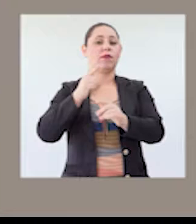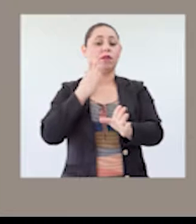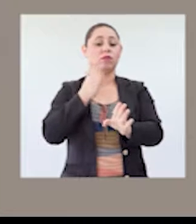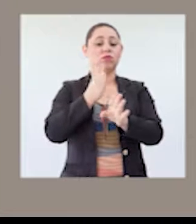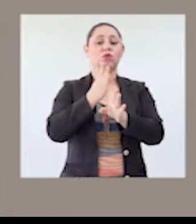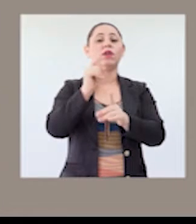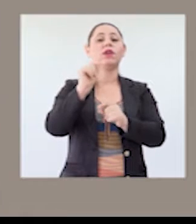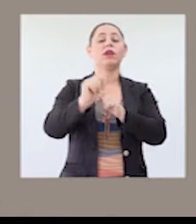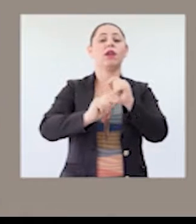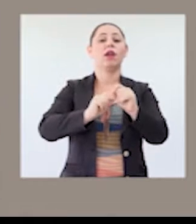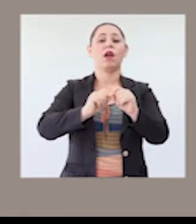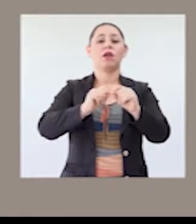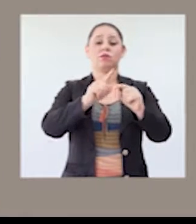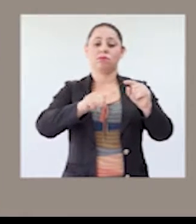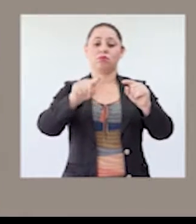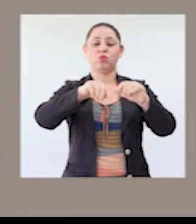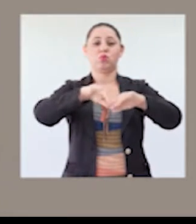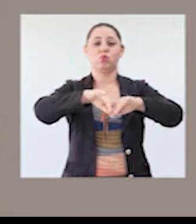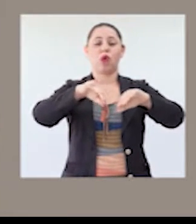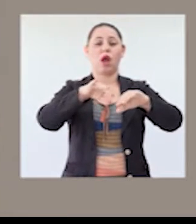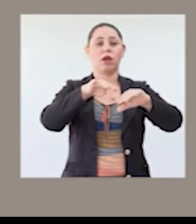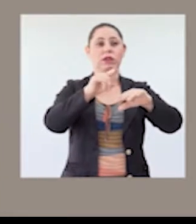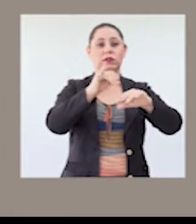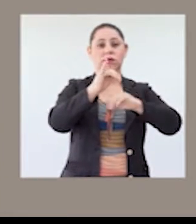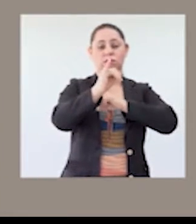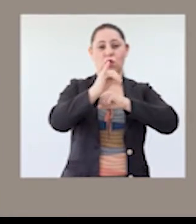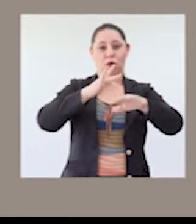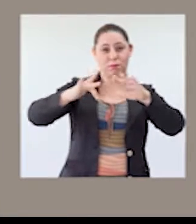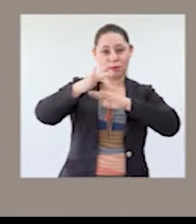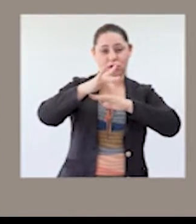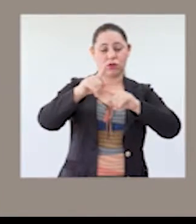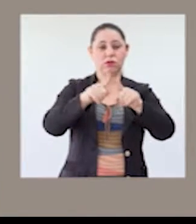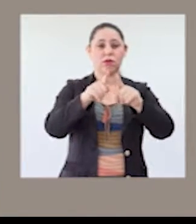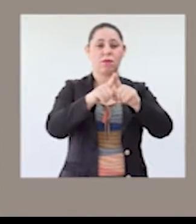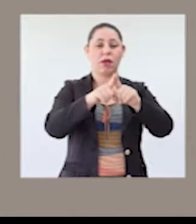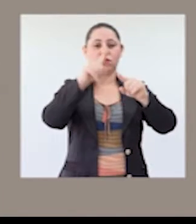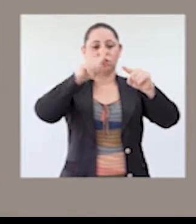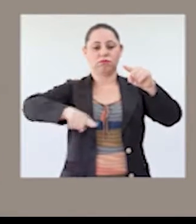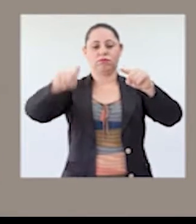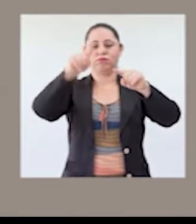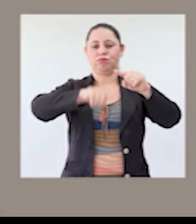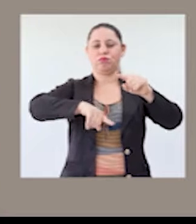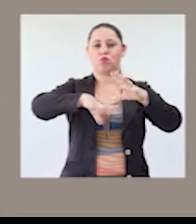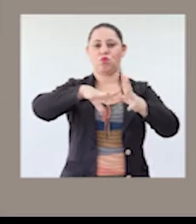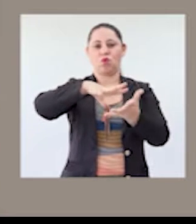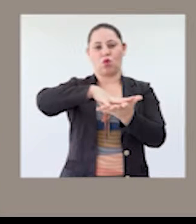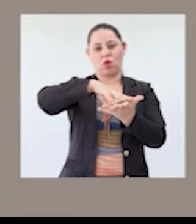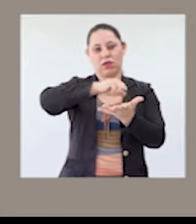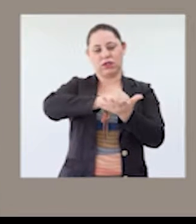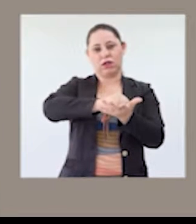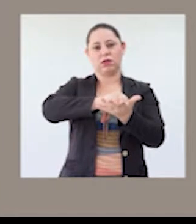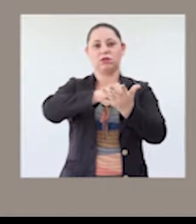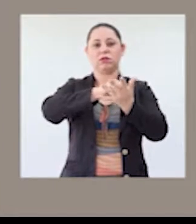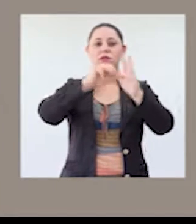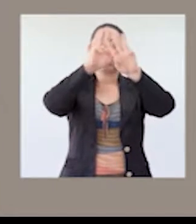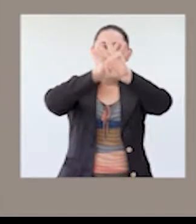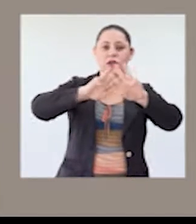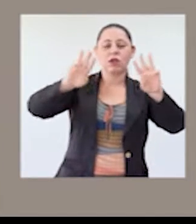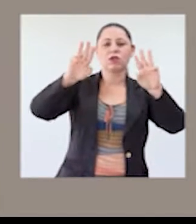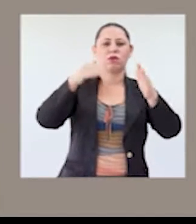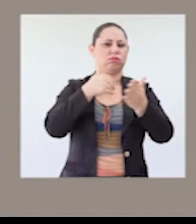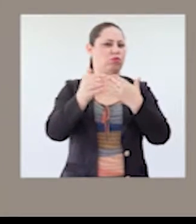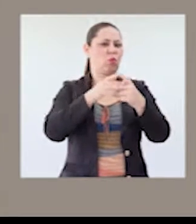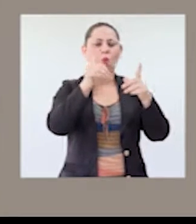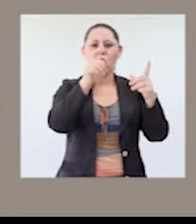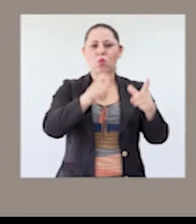imediatamente haverá uma determinação para que se retire essa propaganda indevida do ar, enfim, ou de um site, de onde